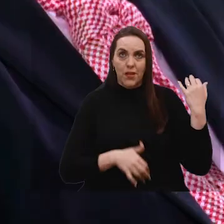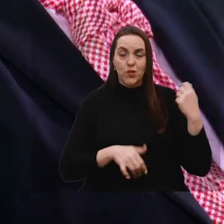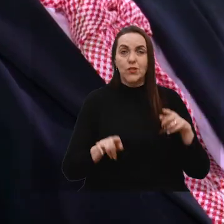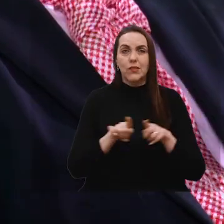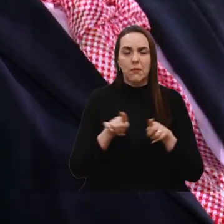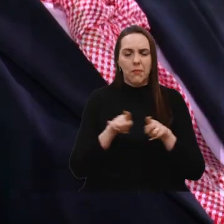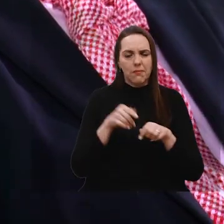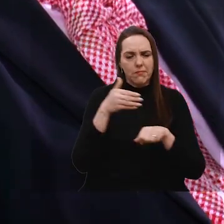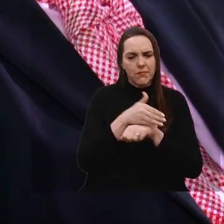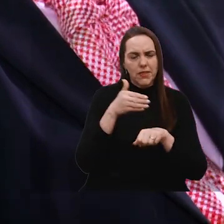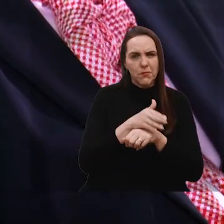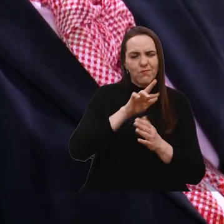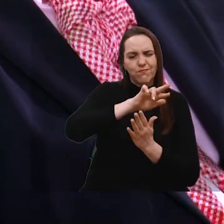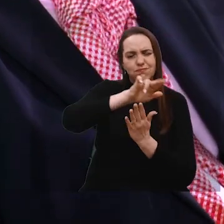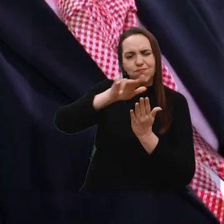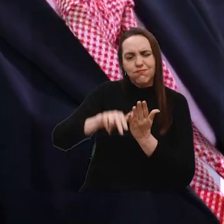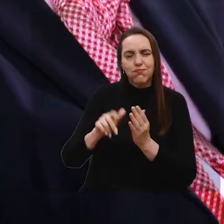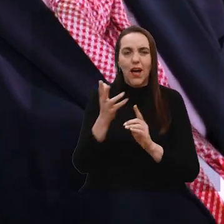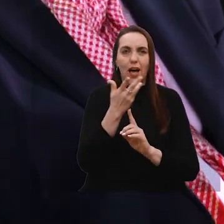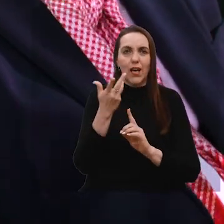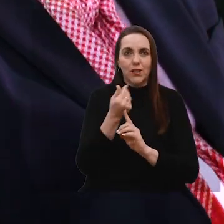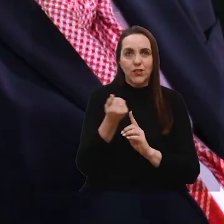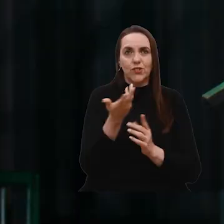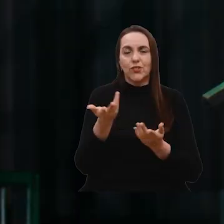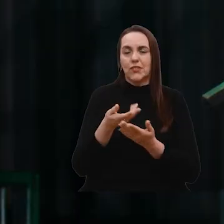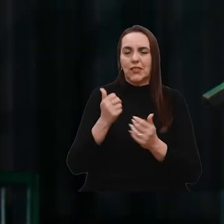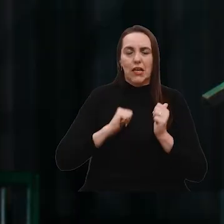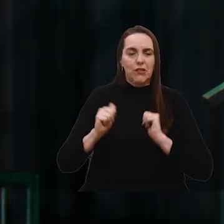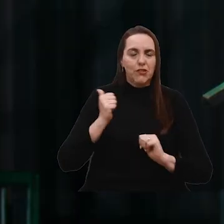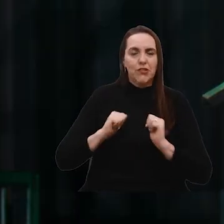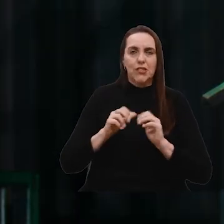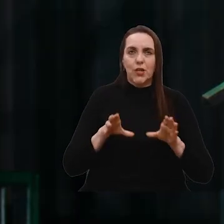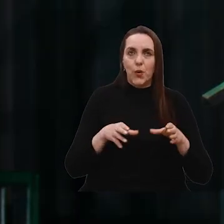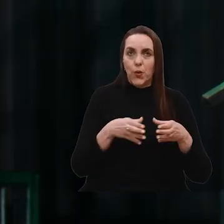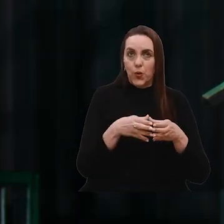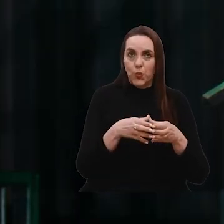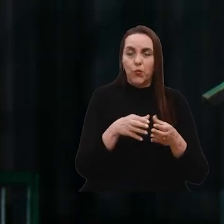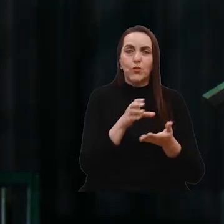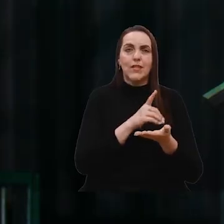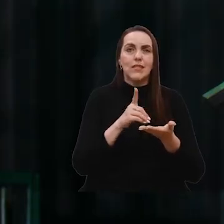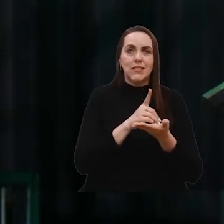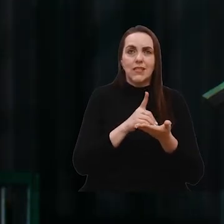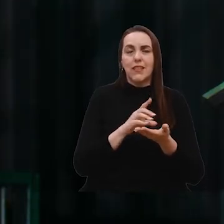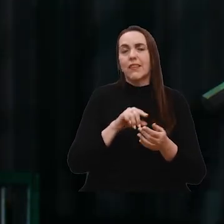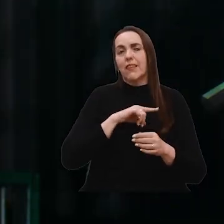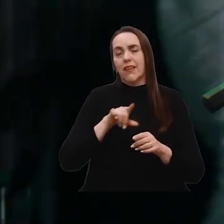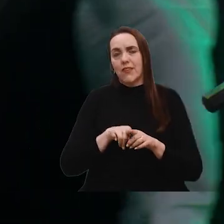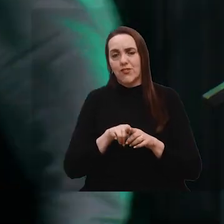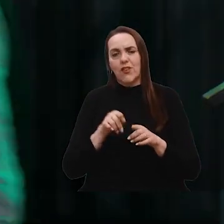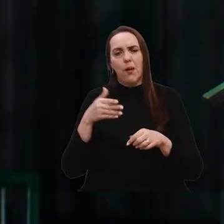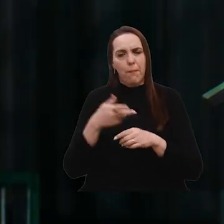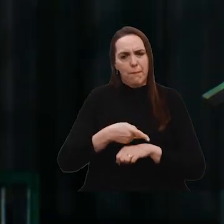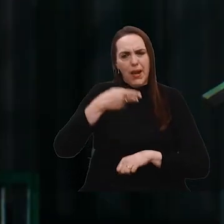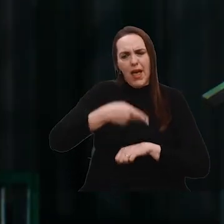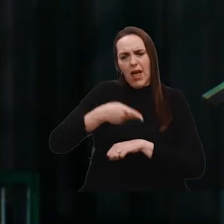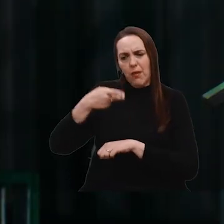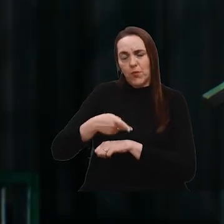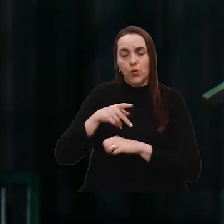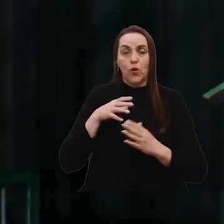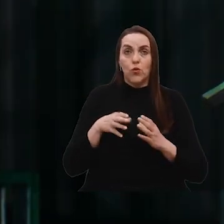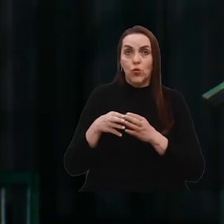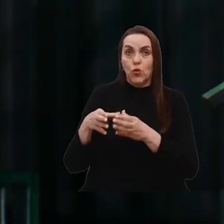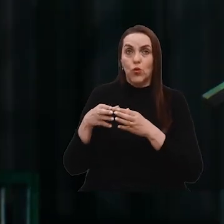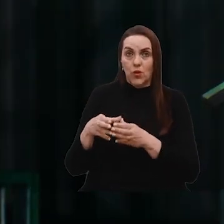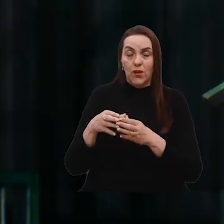contrabaixo, já integrou e acompanhou diversos artistas e grupos, gravou CDs e DVDs premiados, participou de